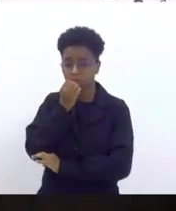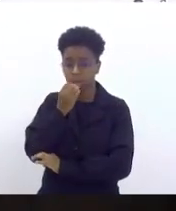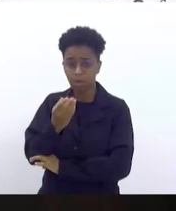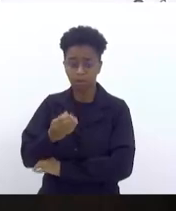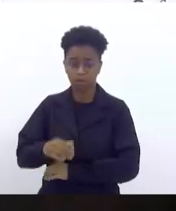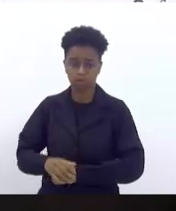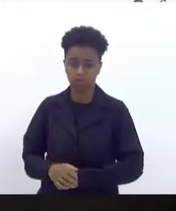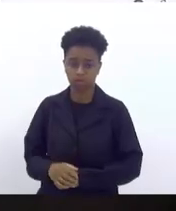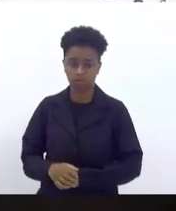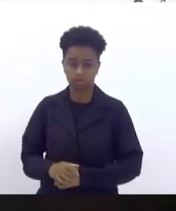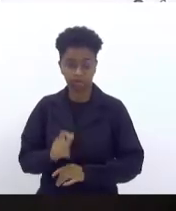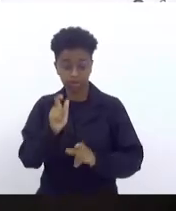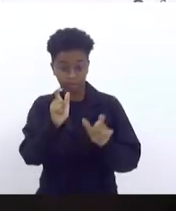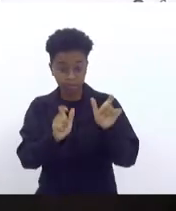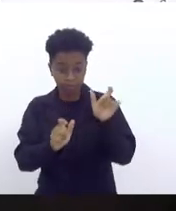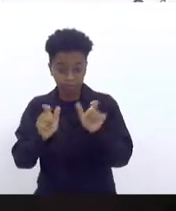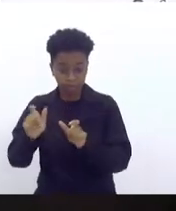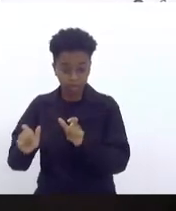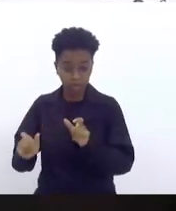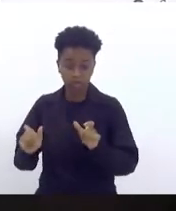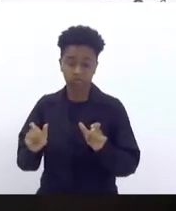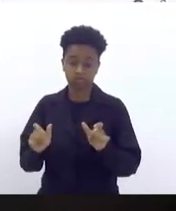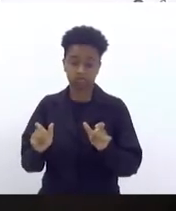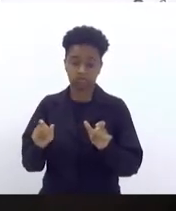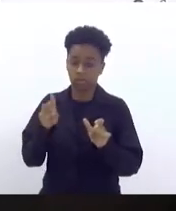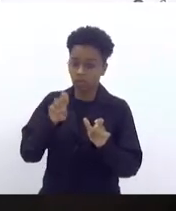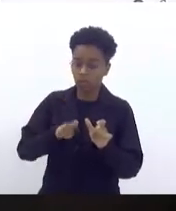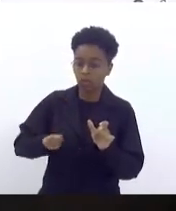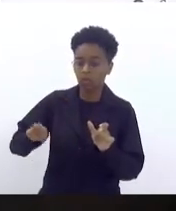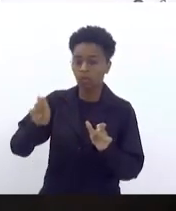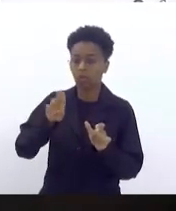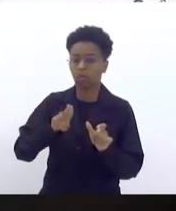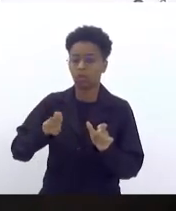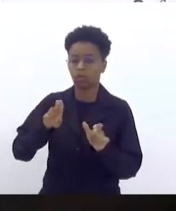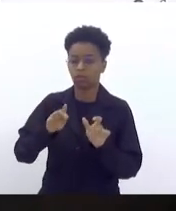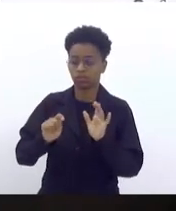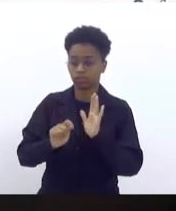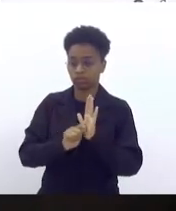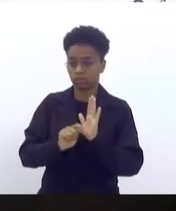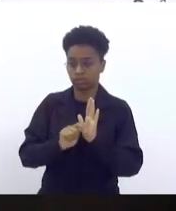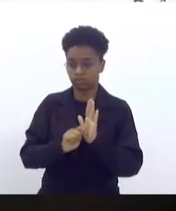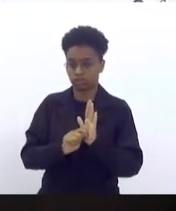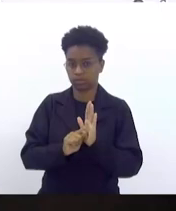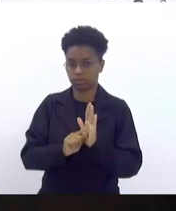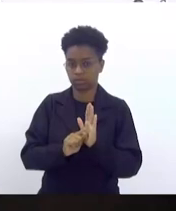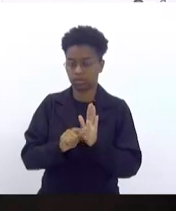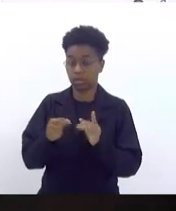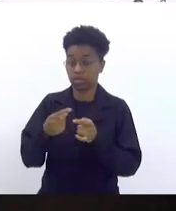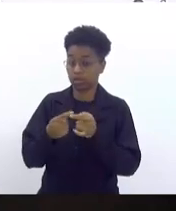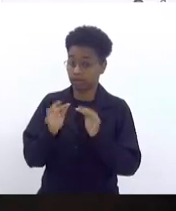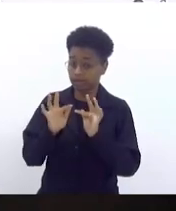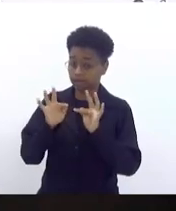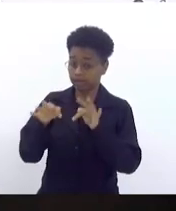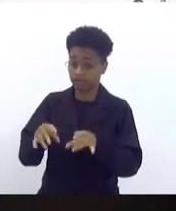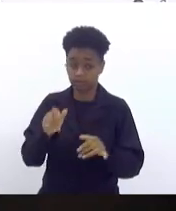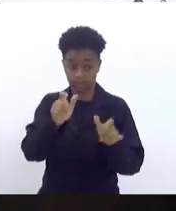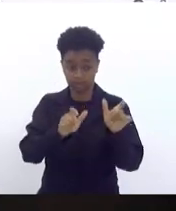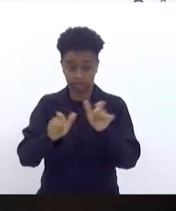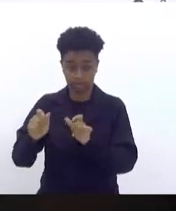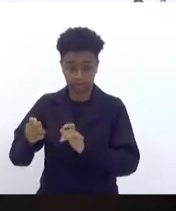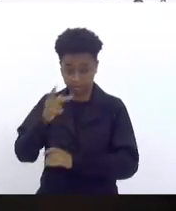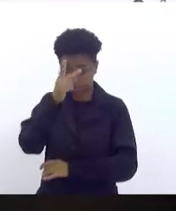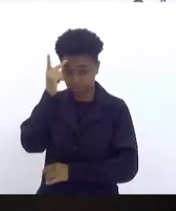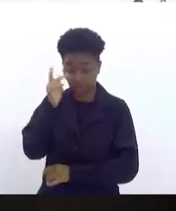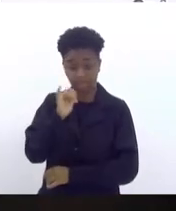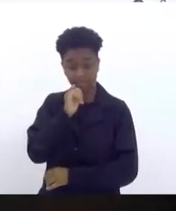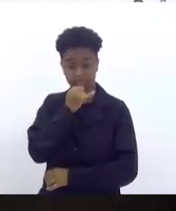de pessoas que usaram drogas o fim dessas pessoas é